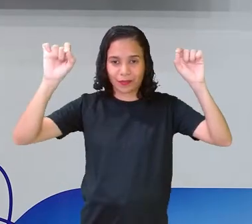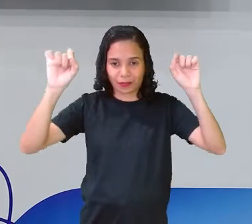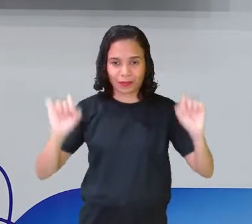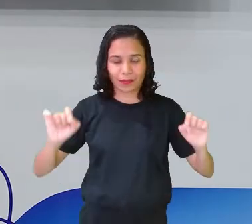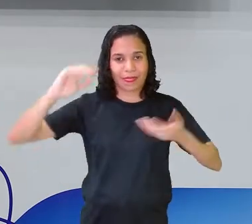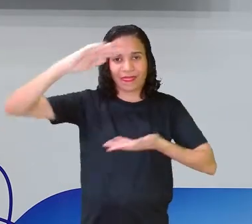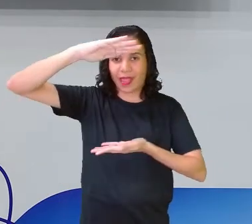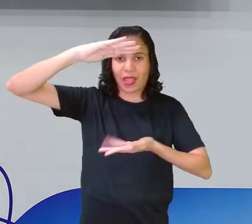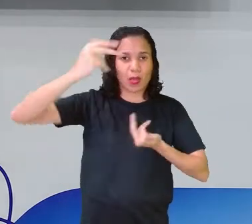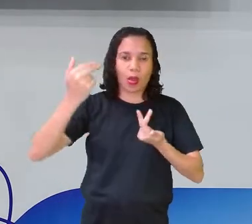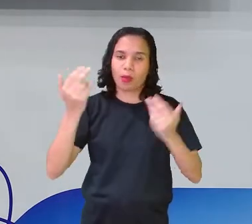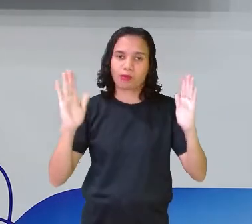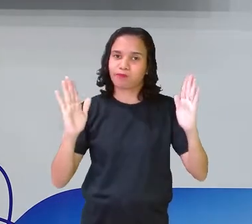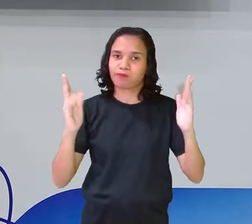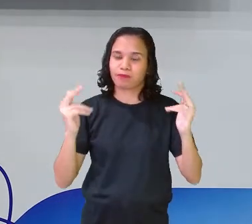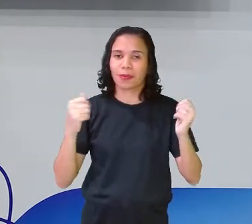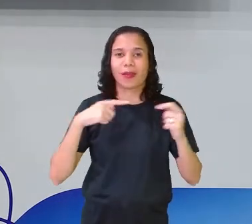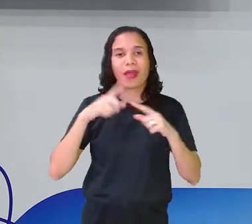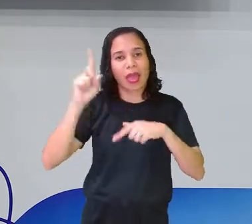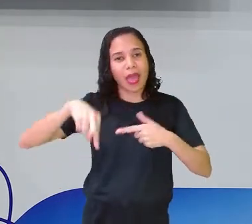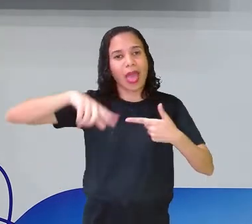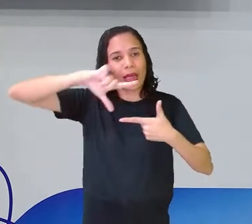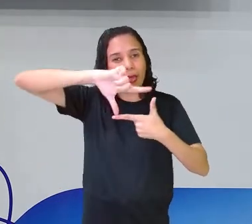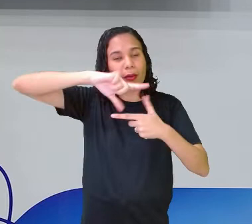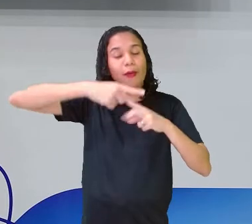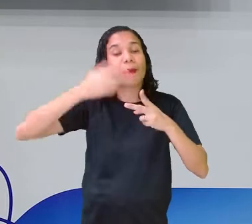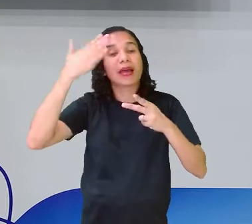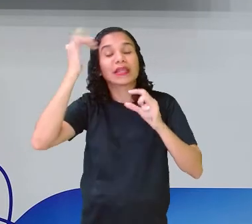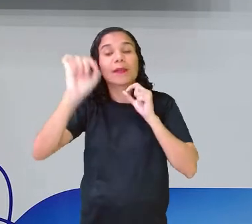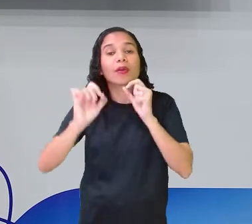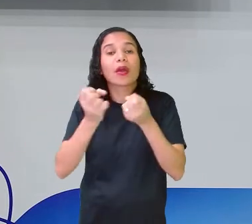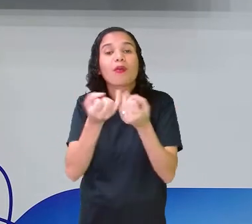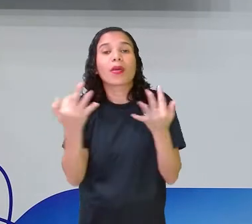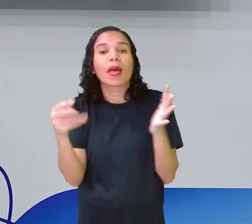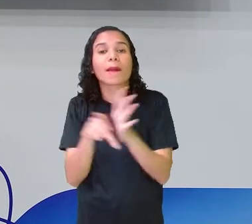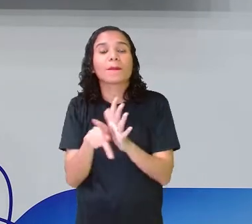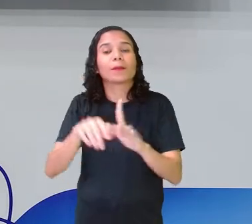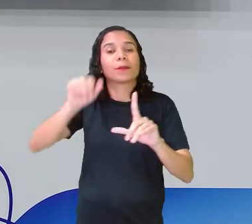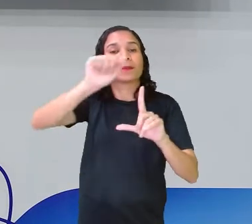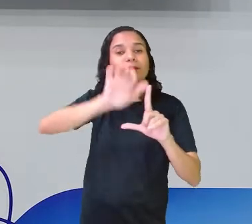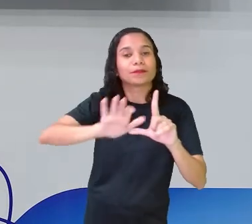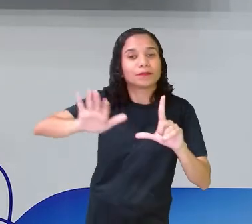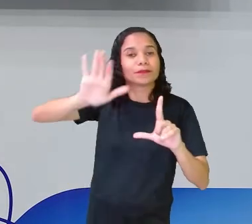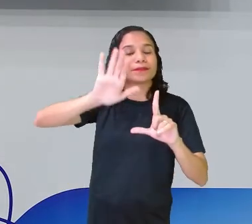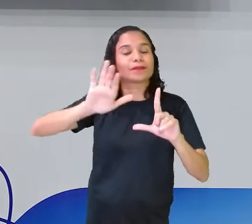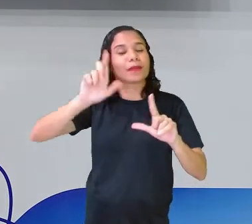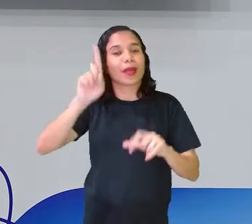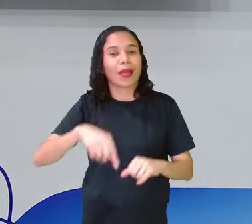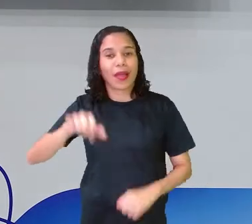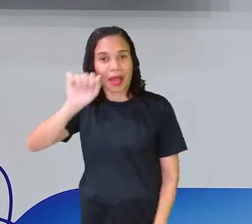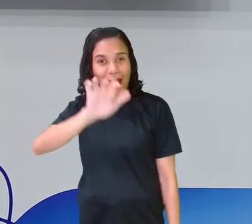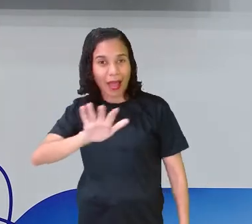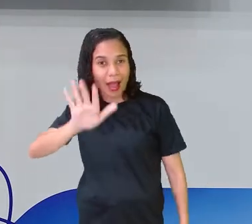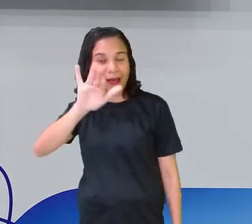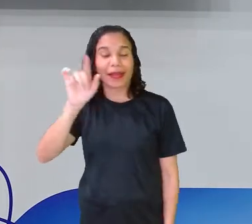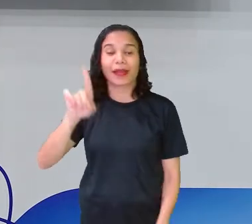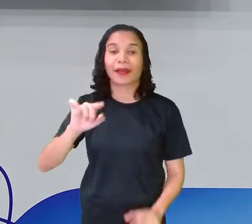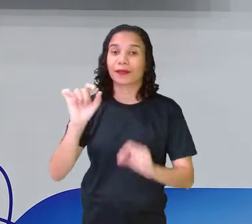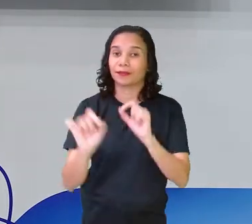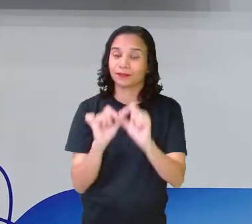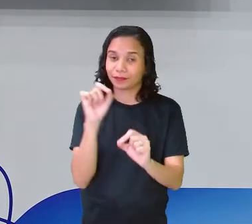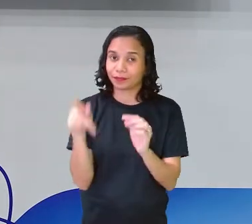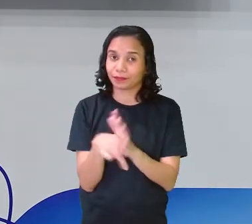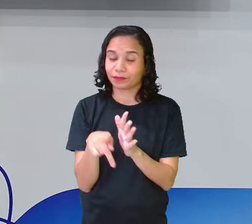estão iguais, certo? Mas o que é que eu quero saber? Eu quero saber da minha área. Se eu quero saber da minha área, eu só preciso saber, eu